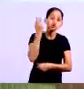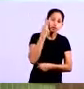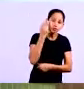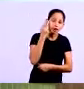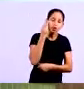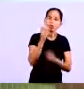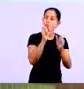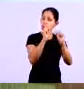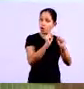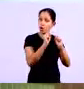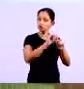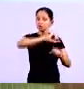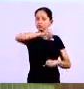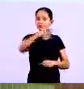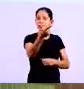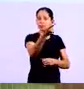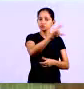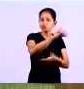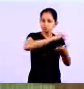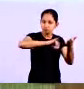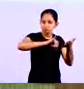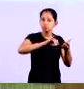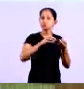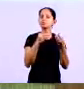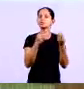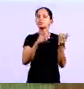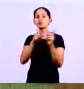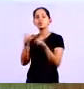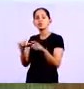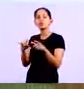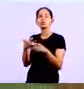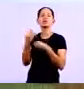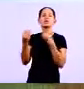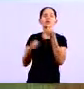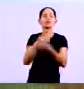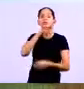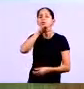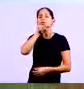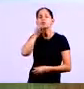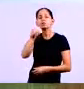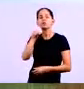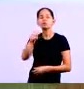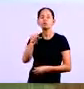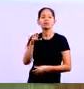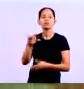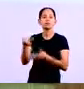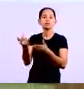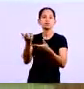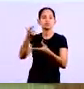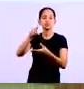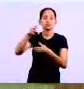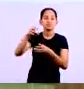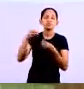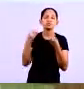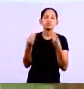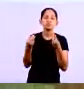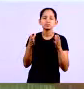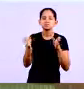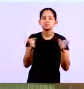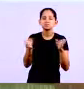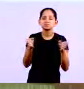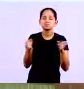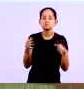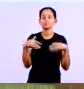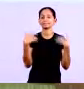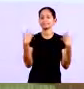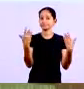o ICMS e no regime Simples Nacional você não recupera, então é melhor o regime normal. Não é bem assim. No regime